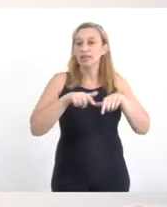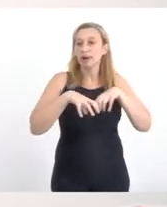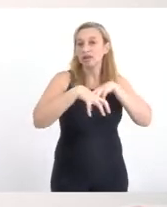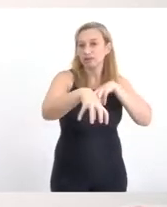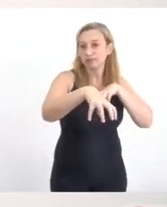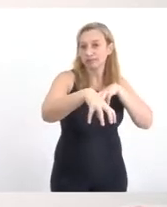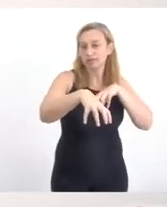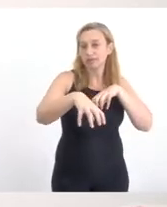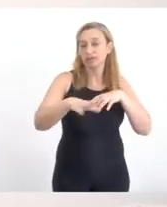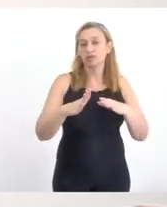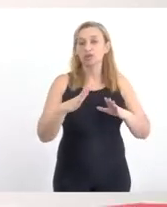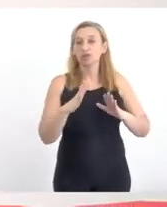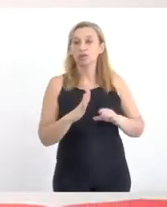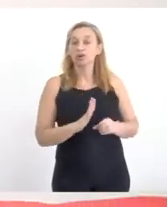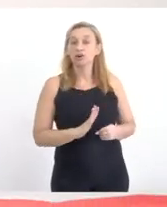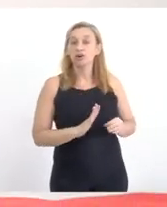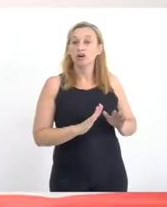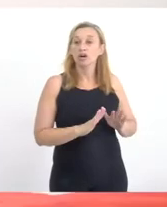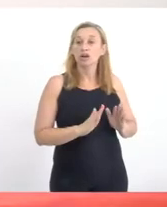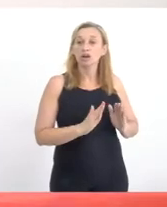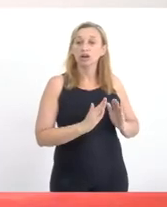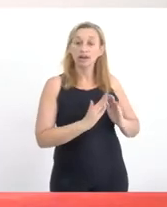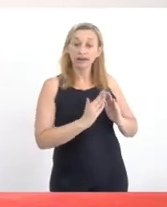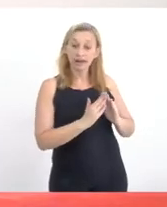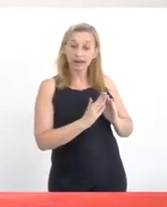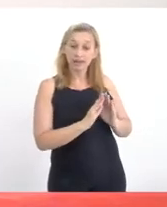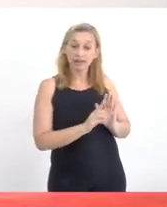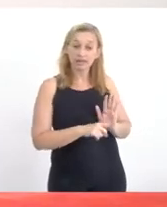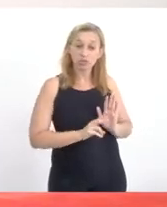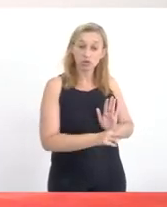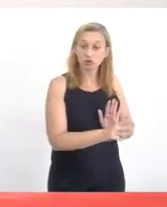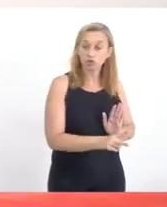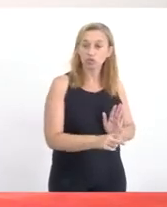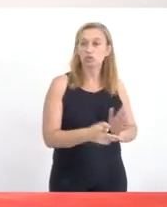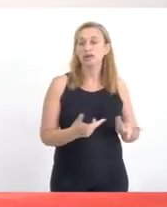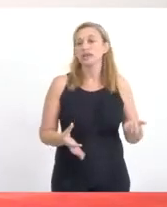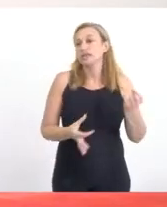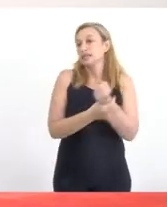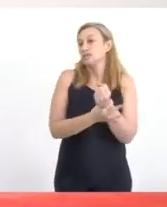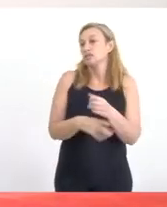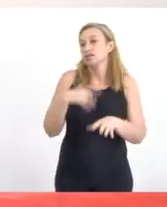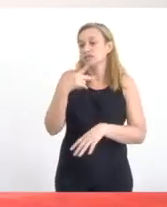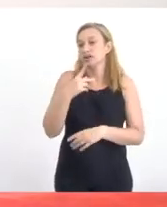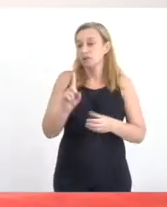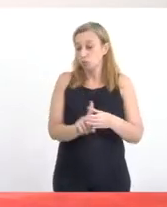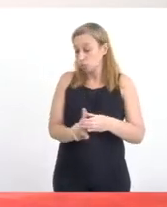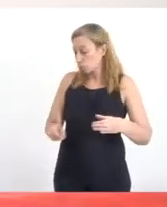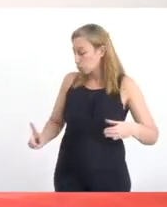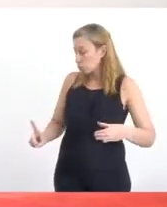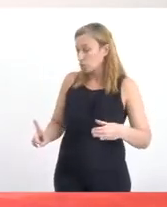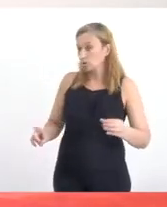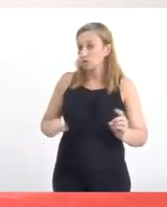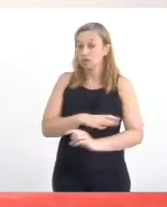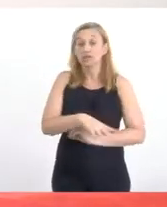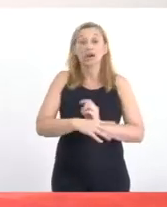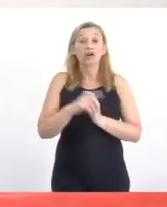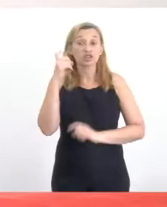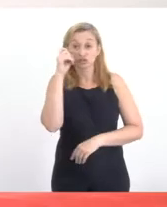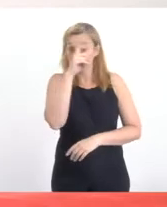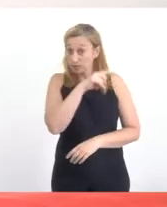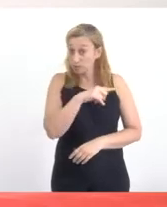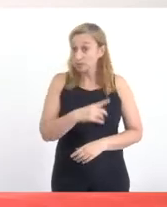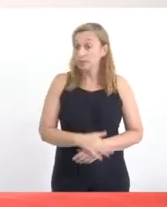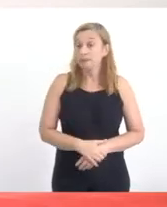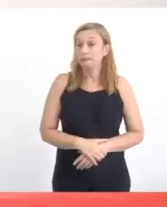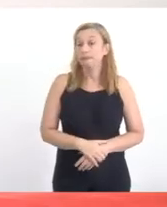existe esse conceito de fica em casa essa segurança que se colocou na no distanciamento social é difícil